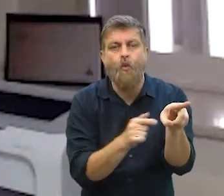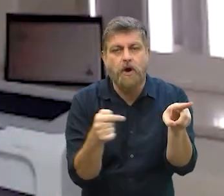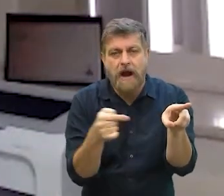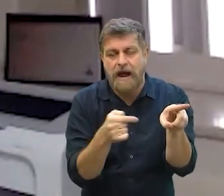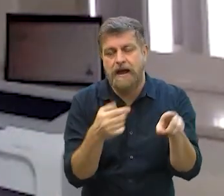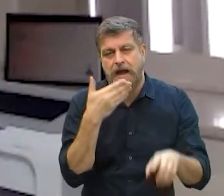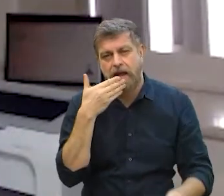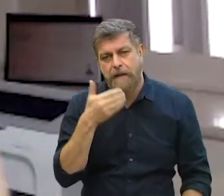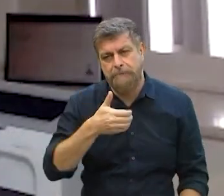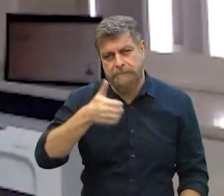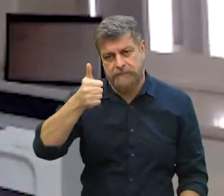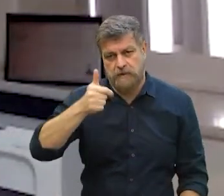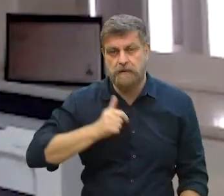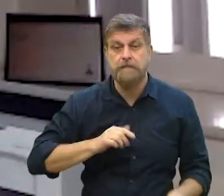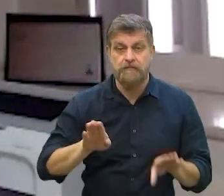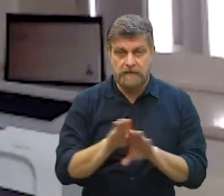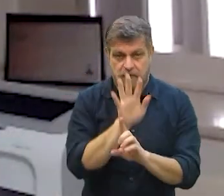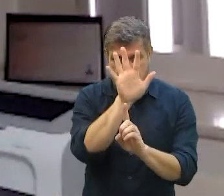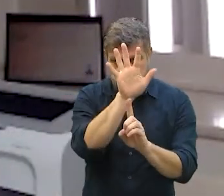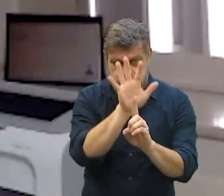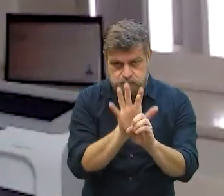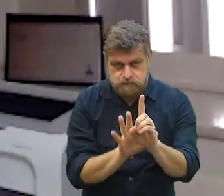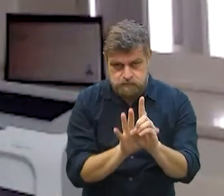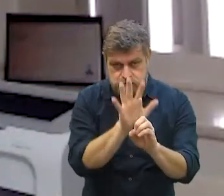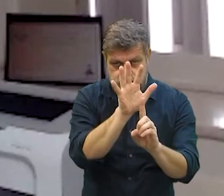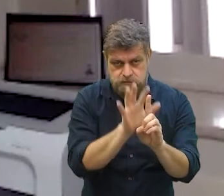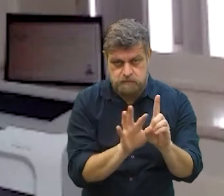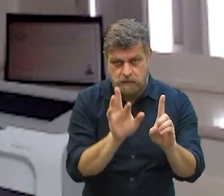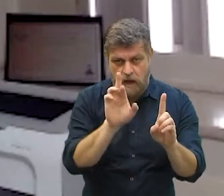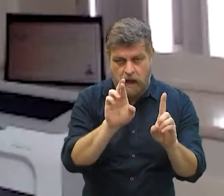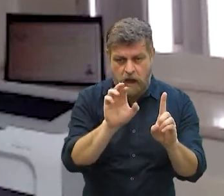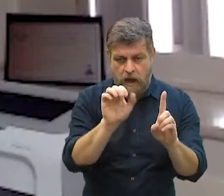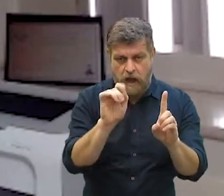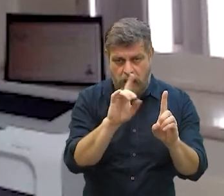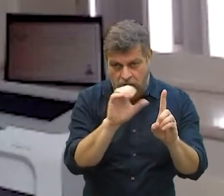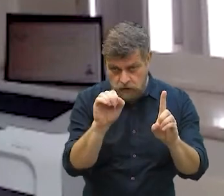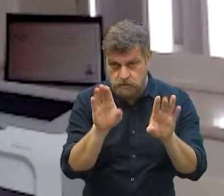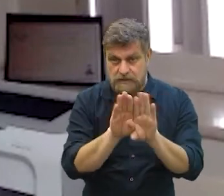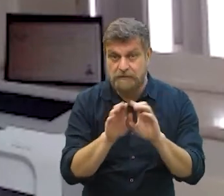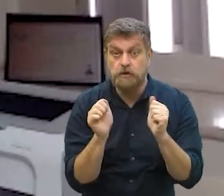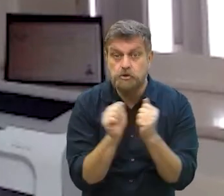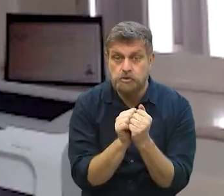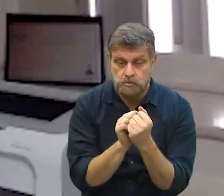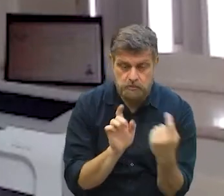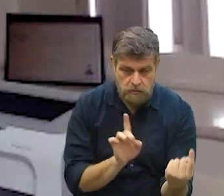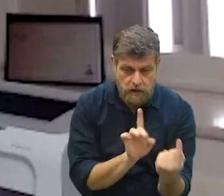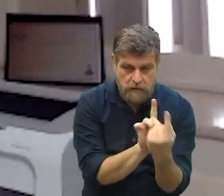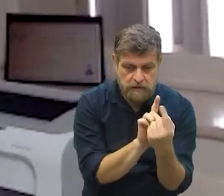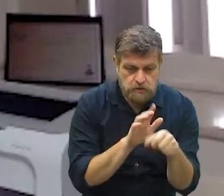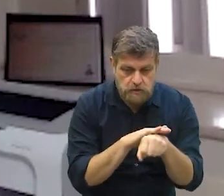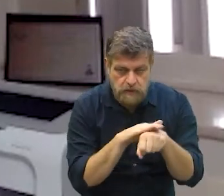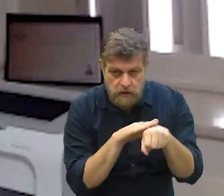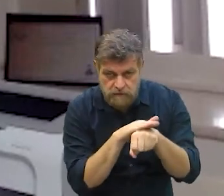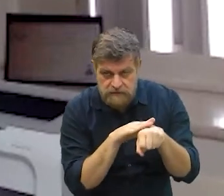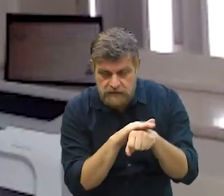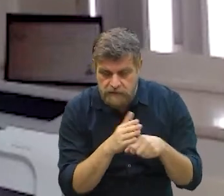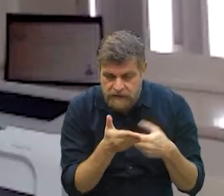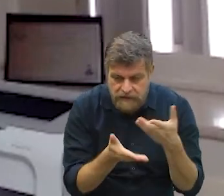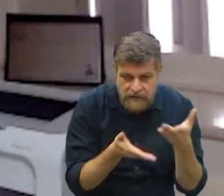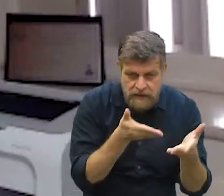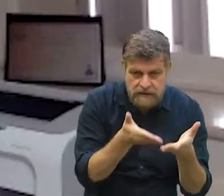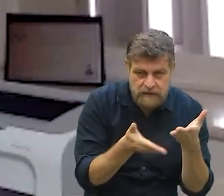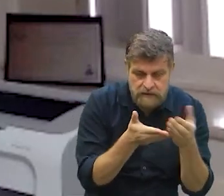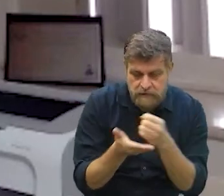tratamento padrão. A radioterapia é um bom tratamento também, tem que ser sempre analisado junto com o paciente,